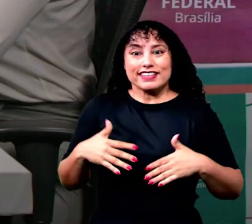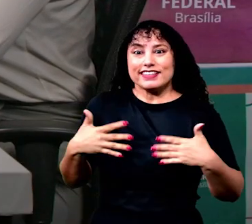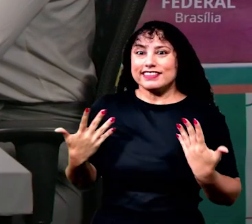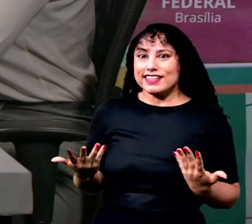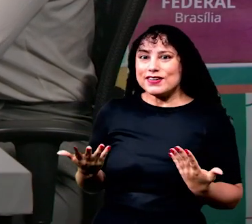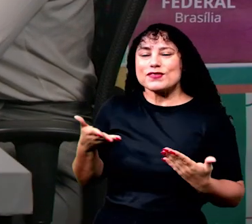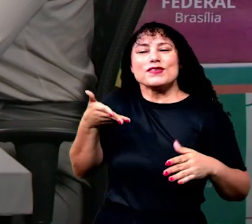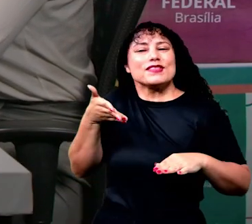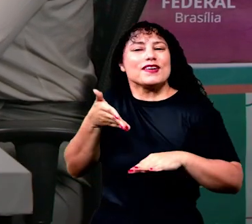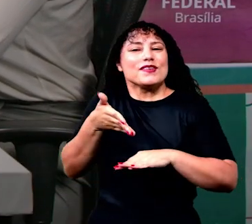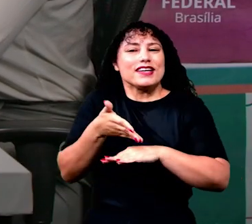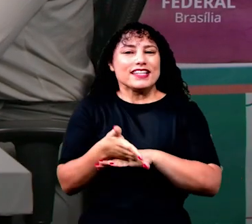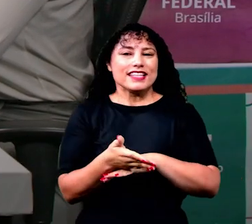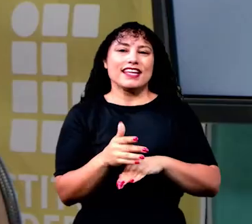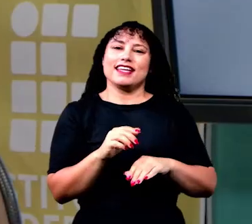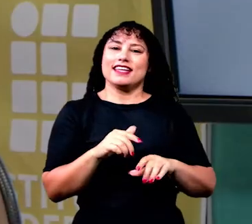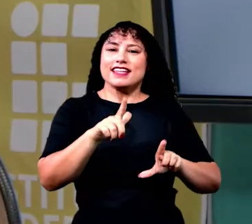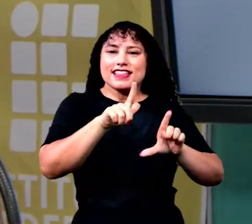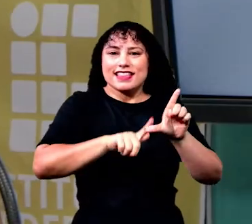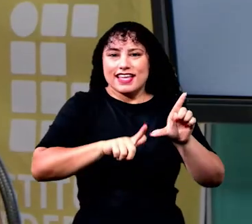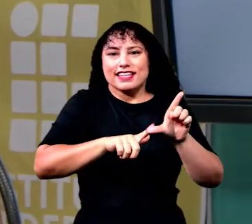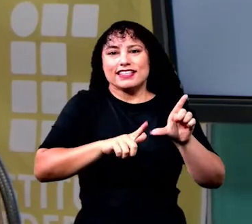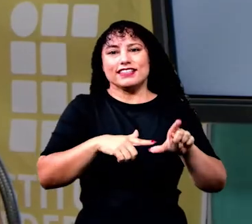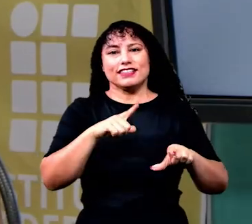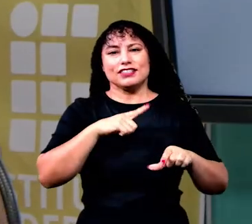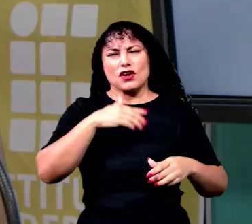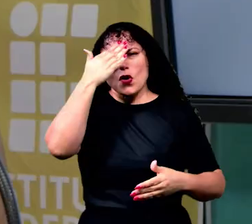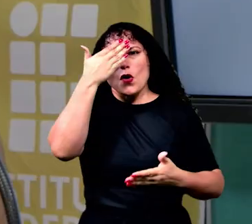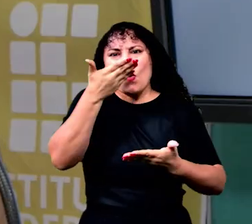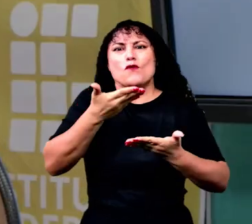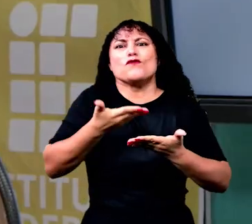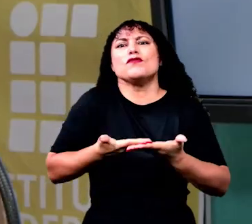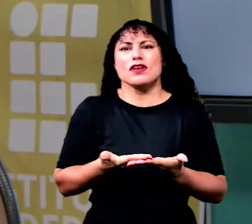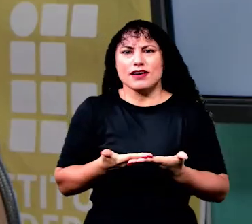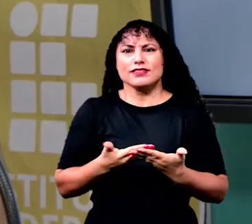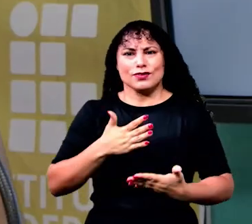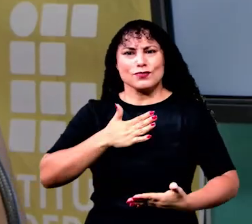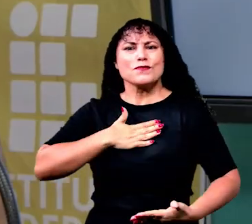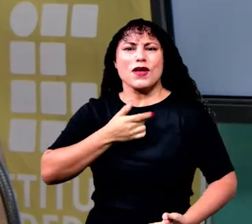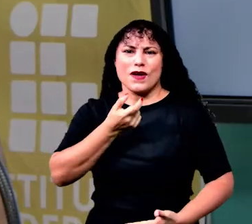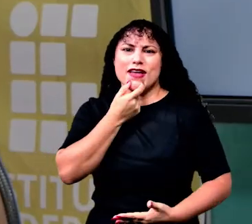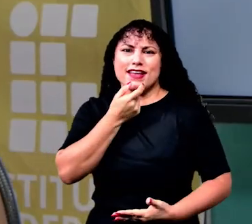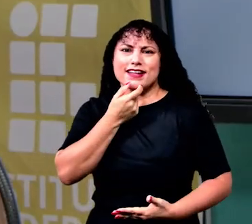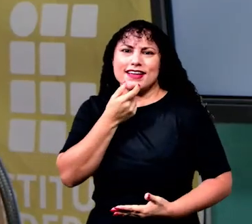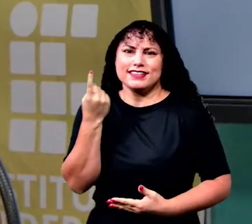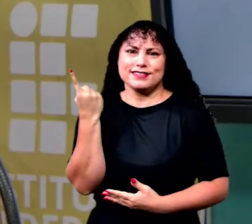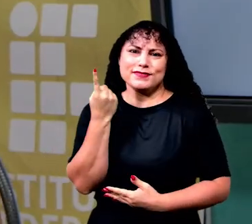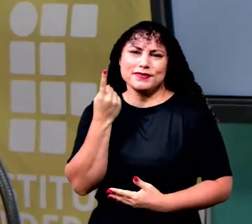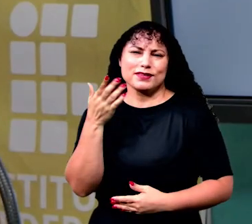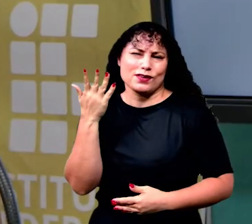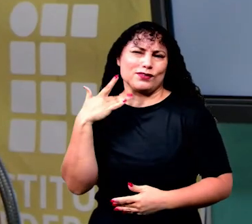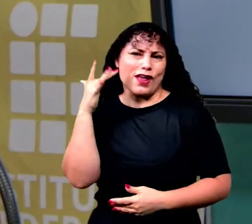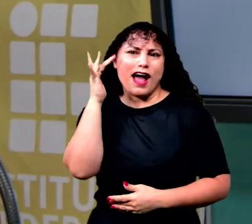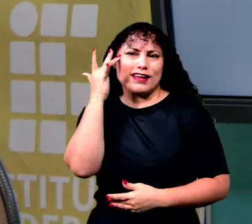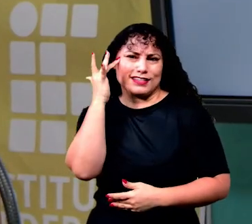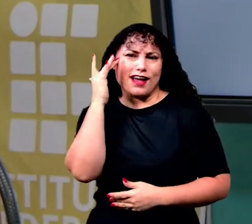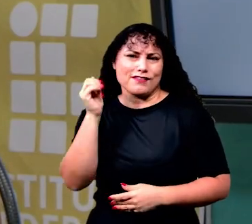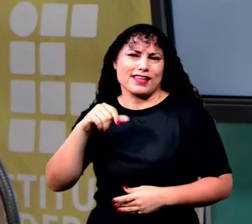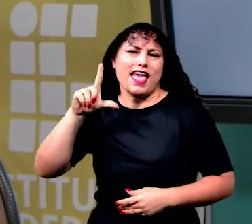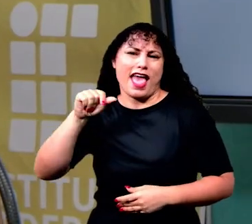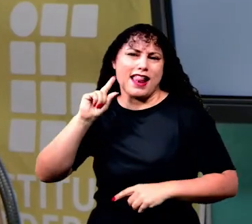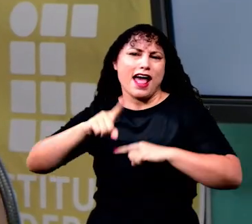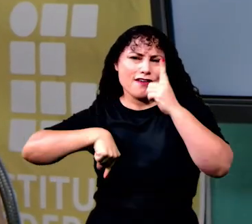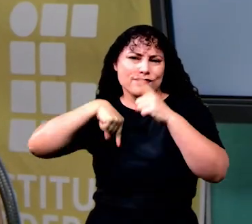Quando eu entrei em letras, eu tinha muita confiança, assim, no meu inglês de primeira, porque eu já achava que ele era